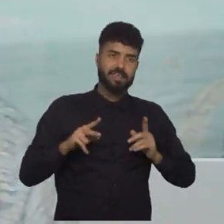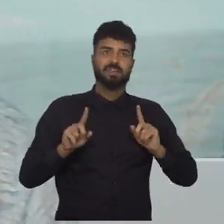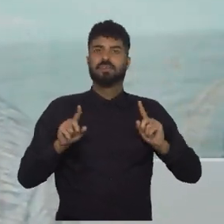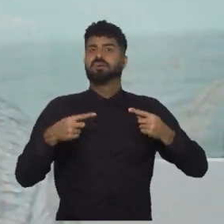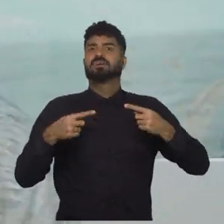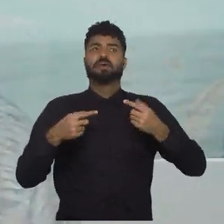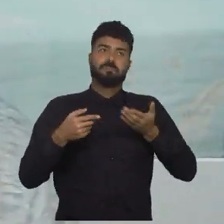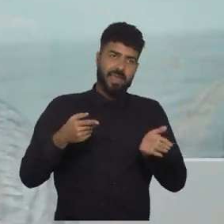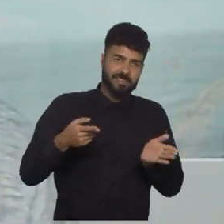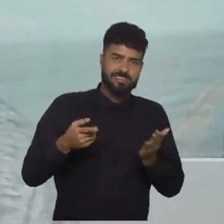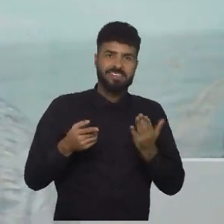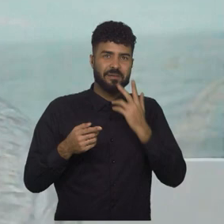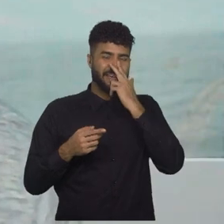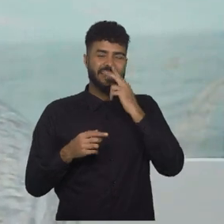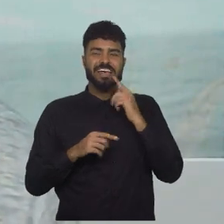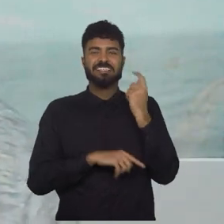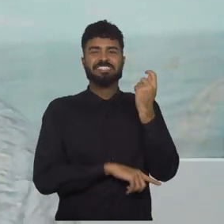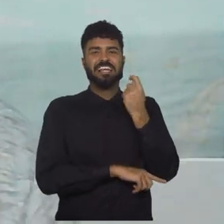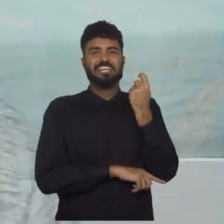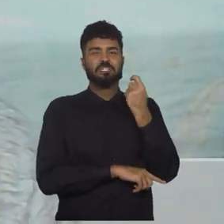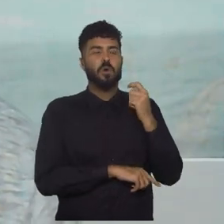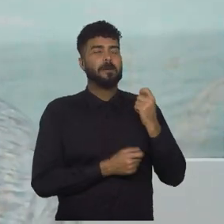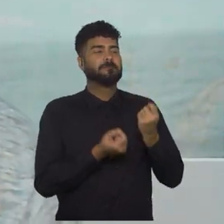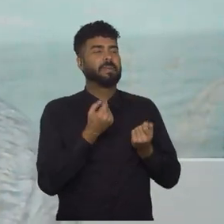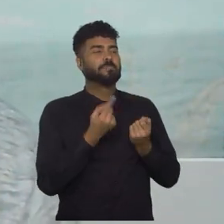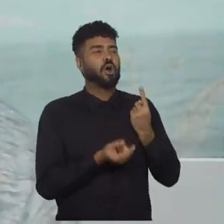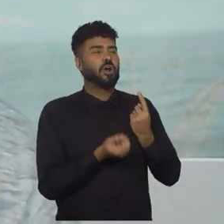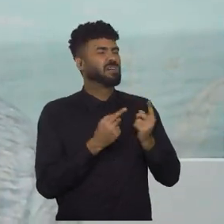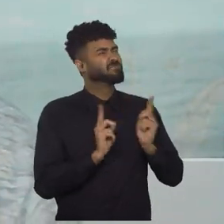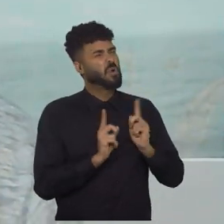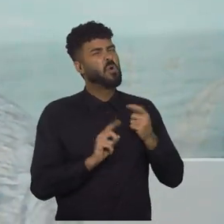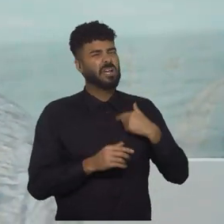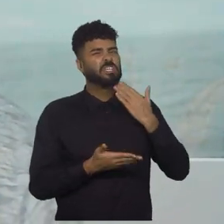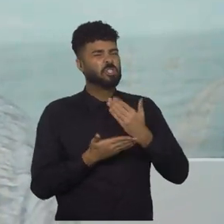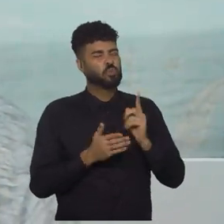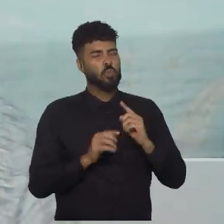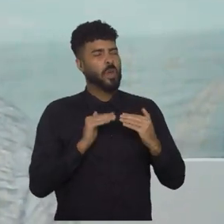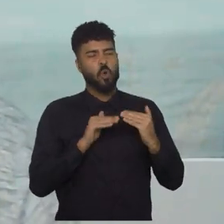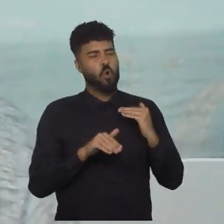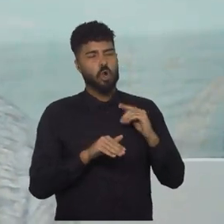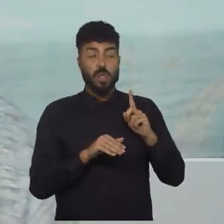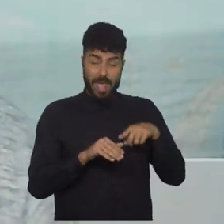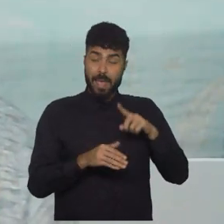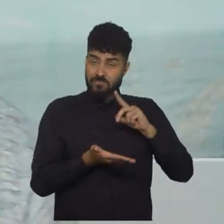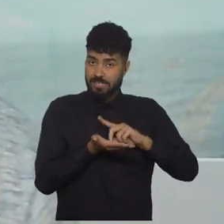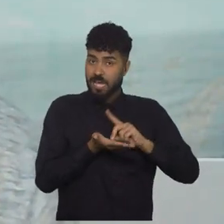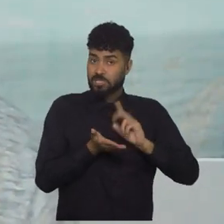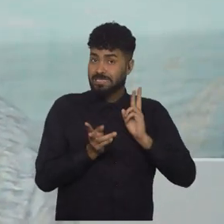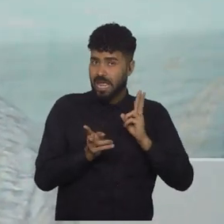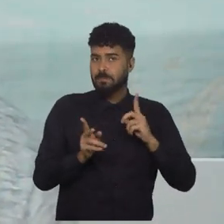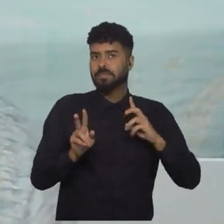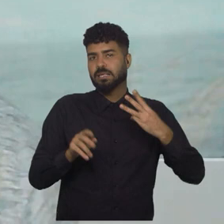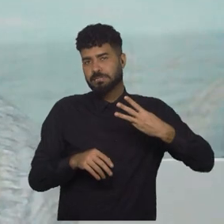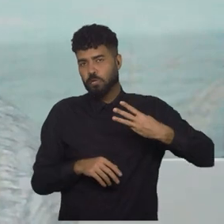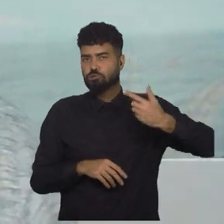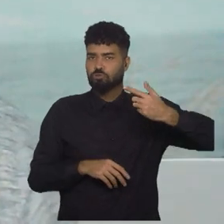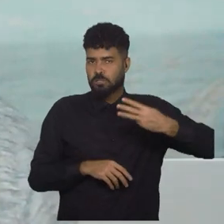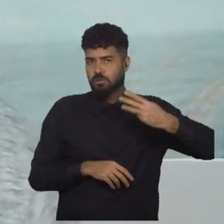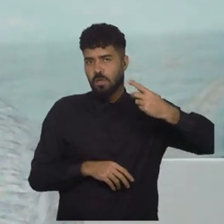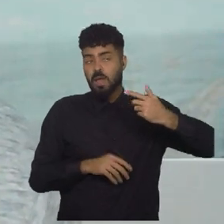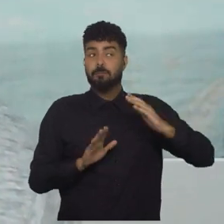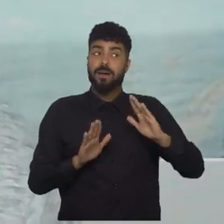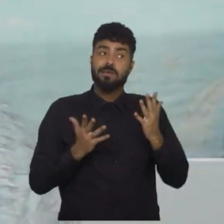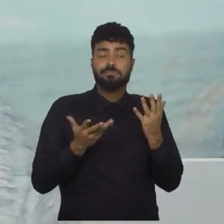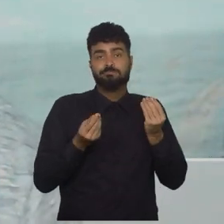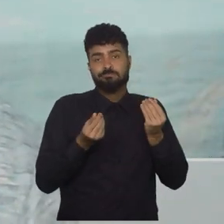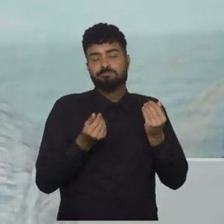chamam de seleção pipoca, eu discordo, é uma seleção que está ali nas cabeças como sempre. Acho que nessa Copa tem um fator aí que é uma seleção com